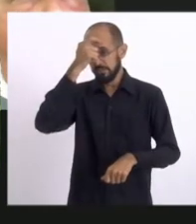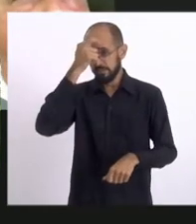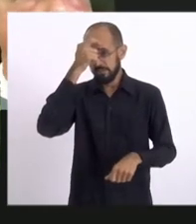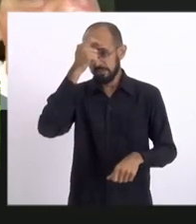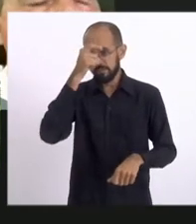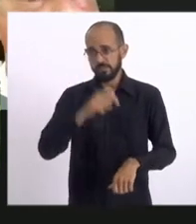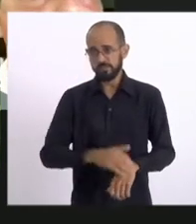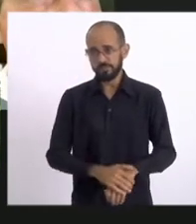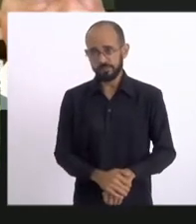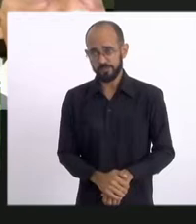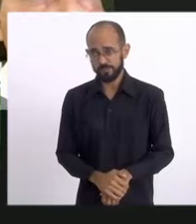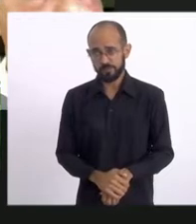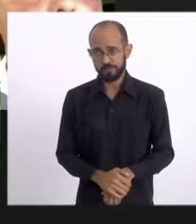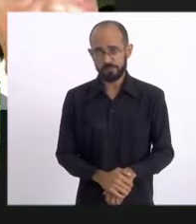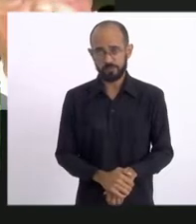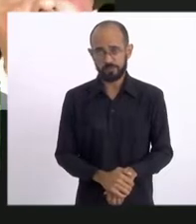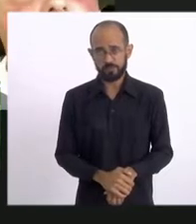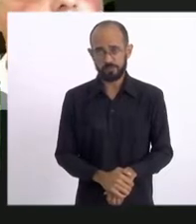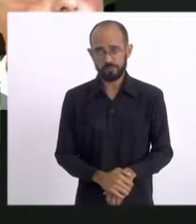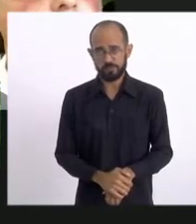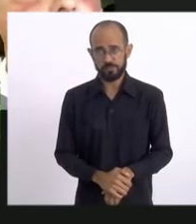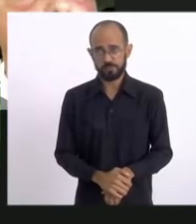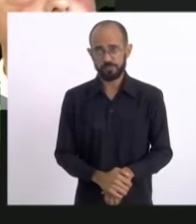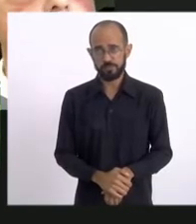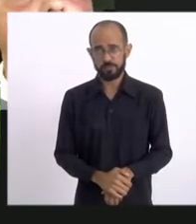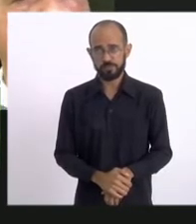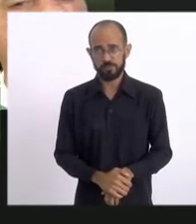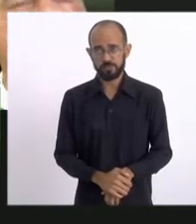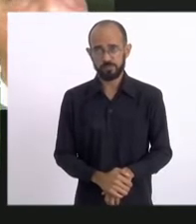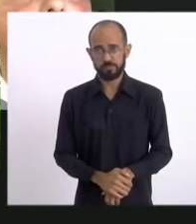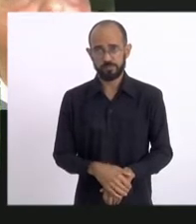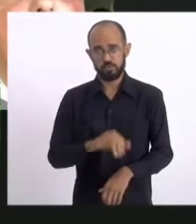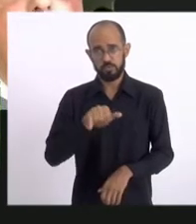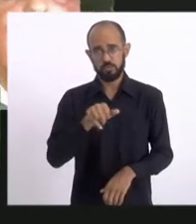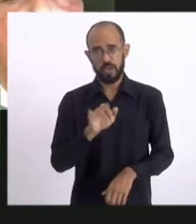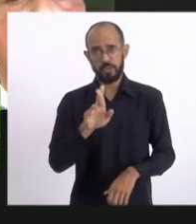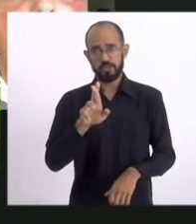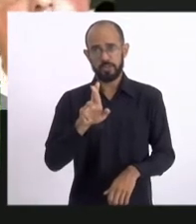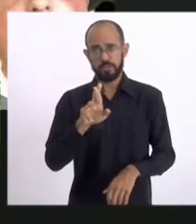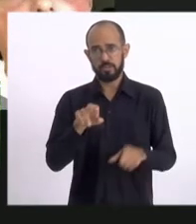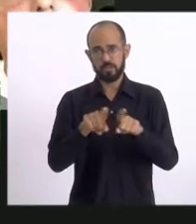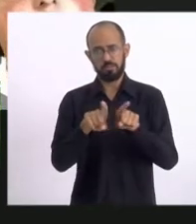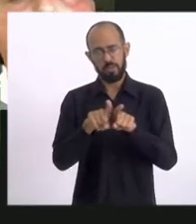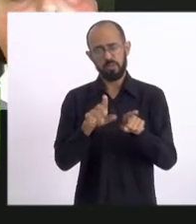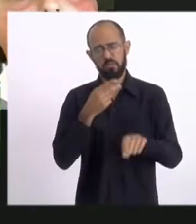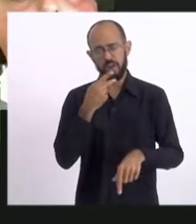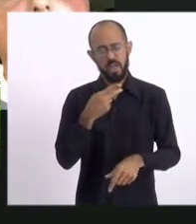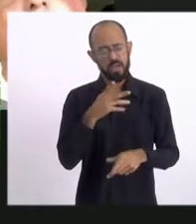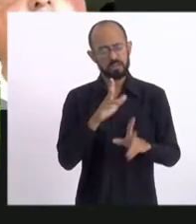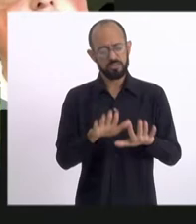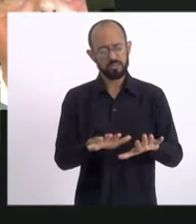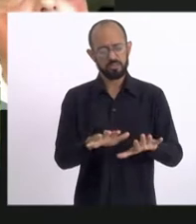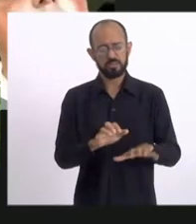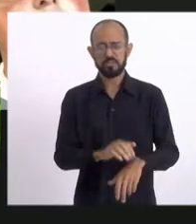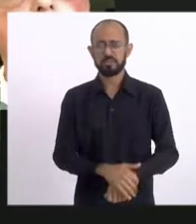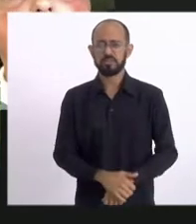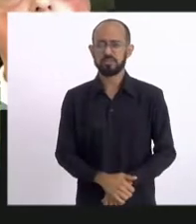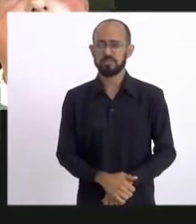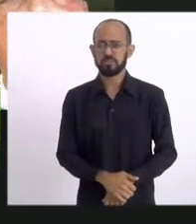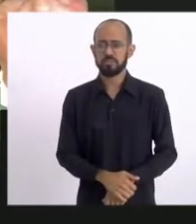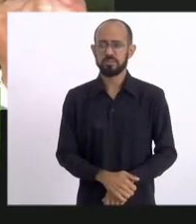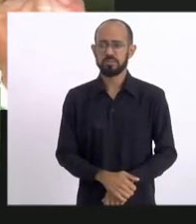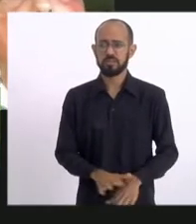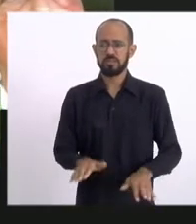conscientização. E pesquisa, inclusive. Ah, se o do Jair fala isso. O que é que foi? Mas o do Jair é depois do da